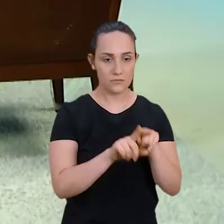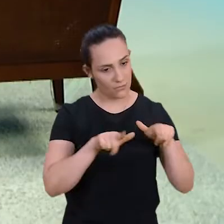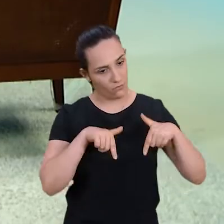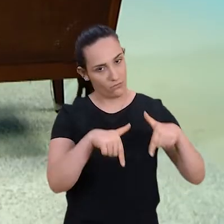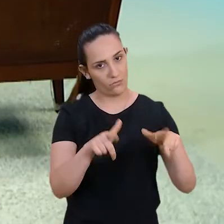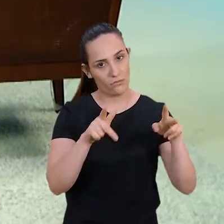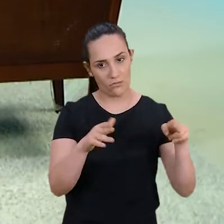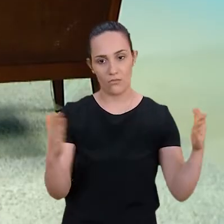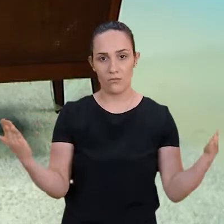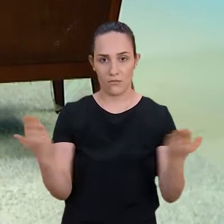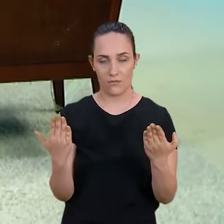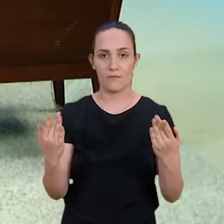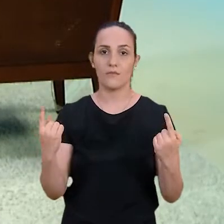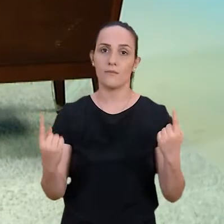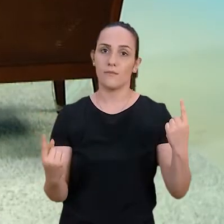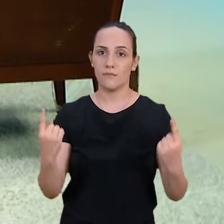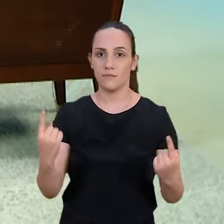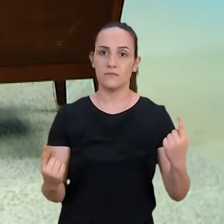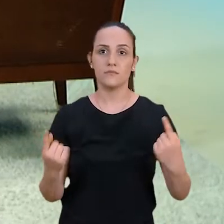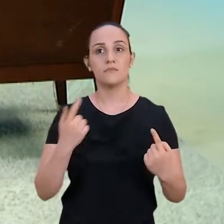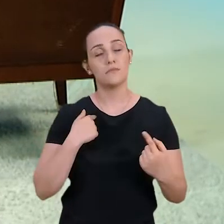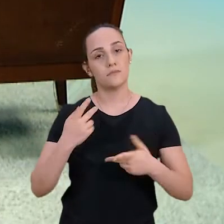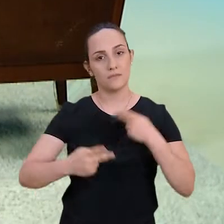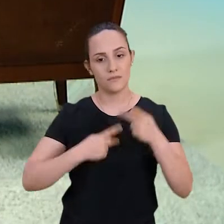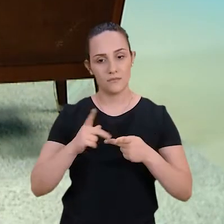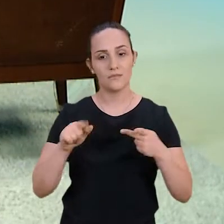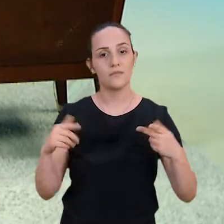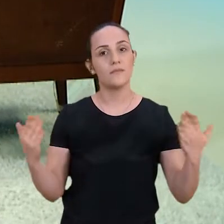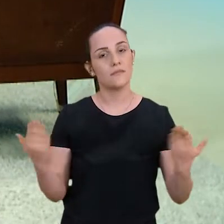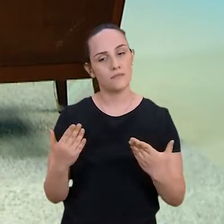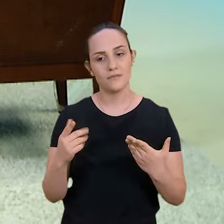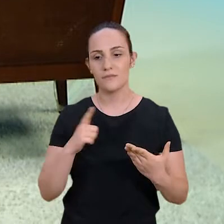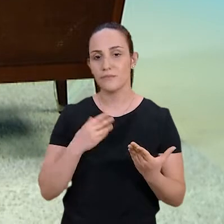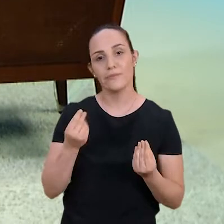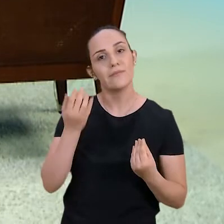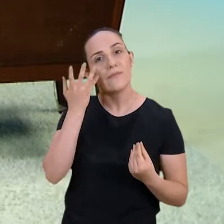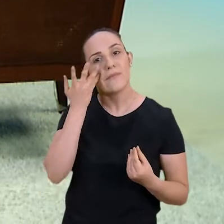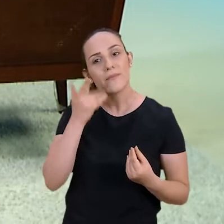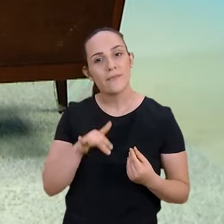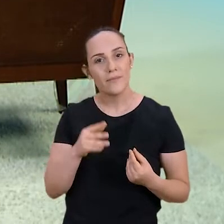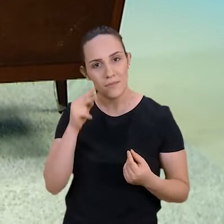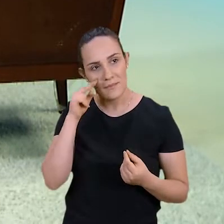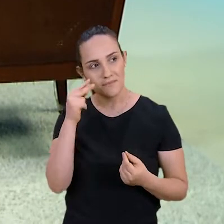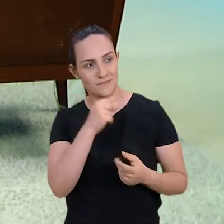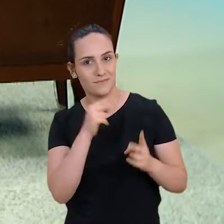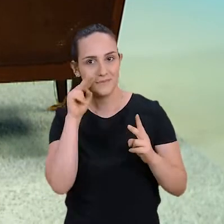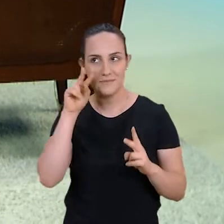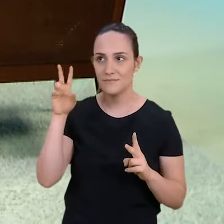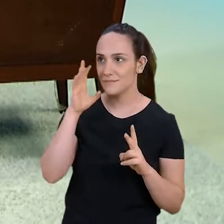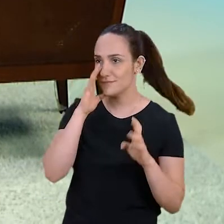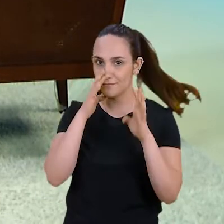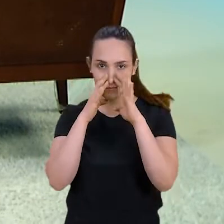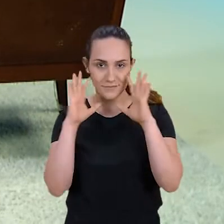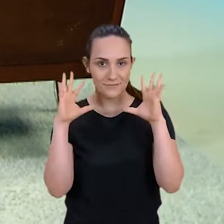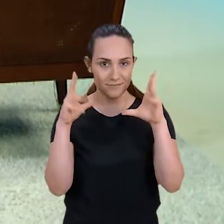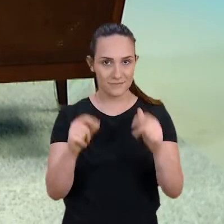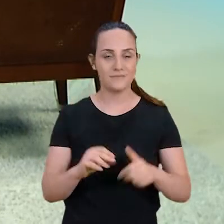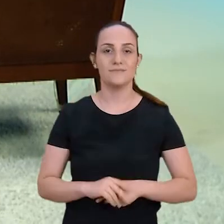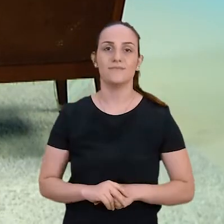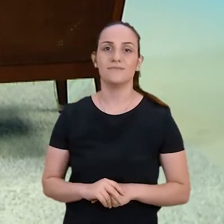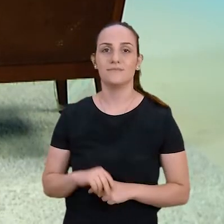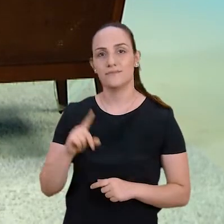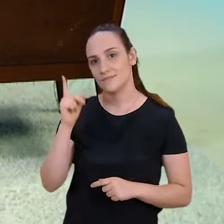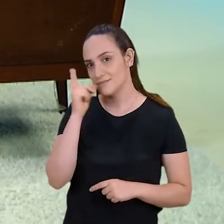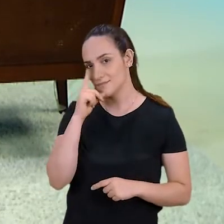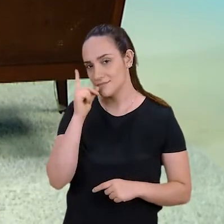Vou até abrir um parênteses aqui, que estamos com um estúdio cheio de crianças, né, observando aqui a entrevista